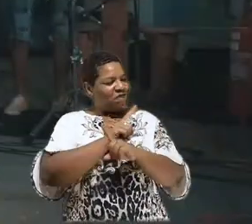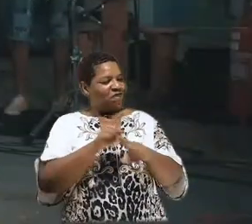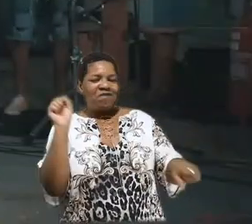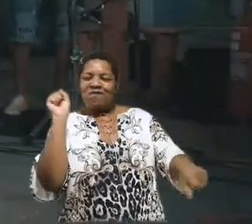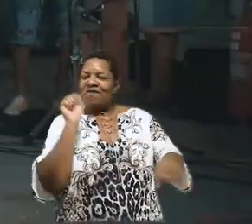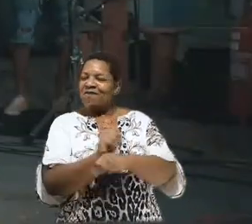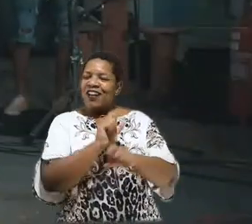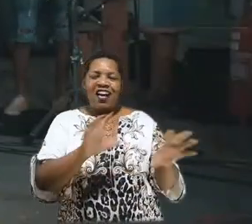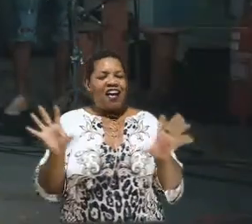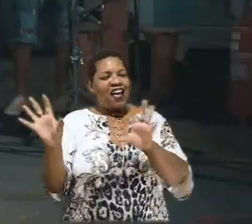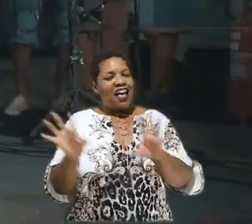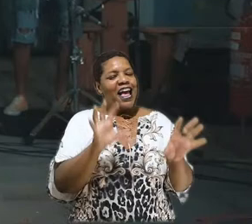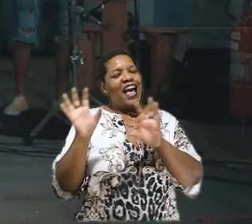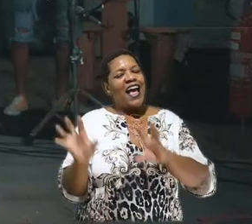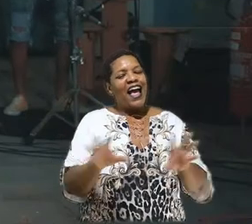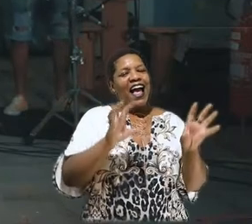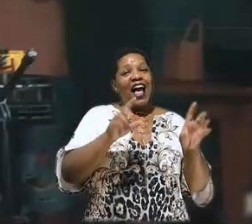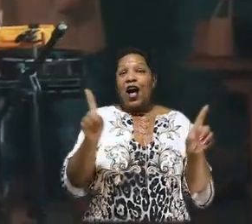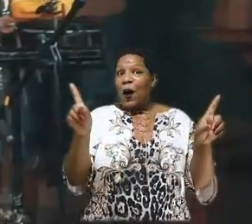ativar